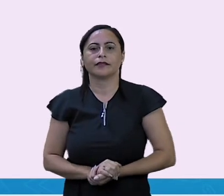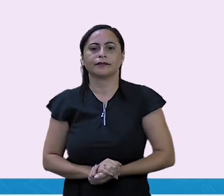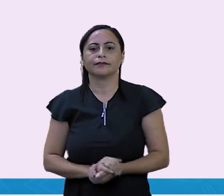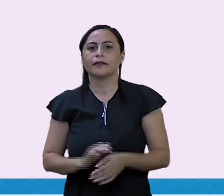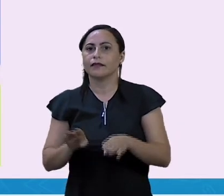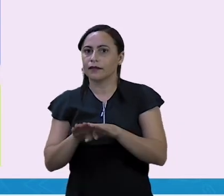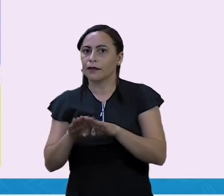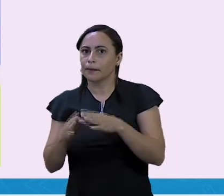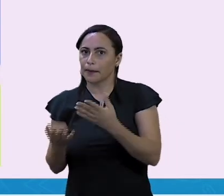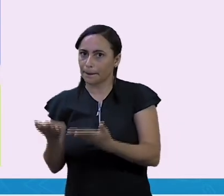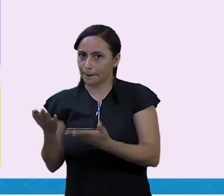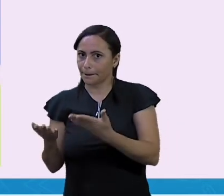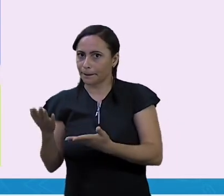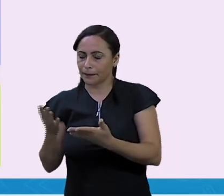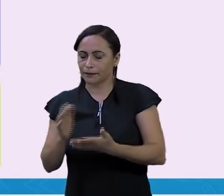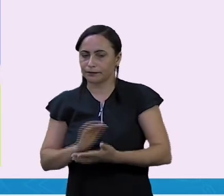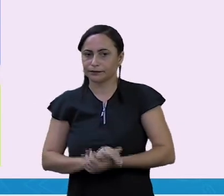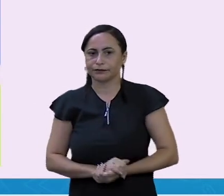peso.